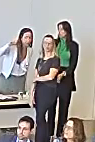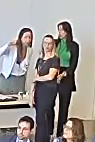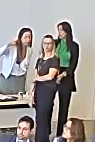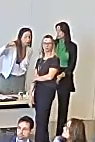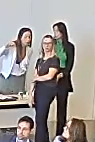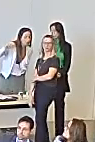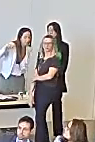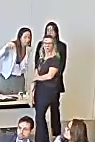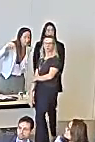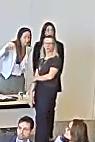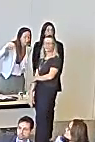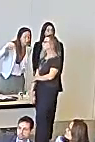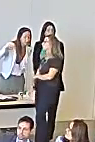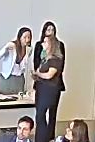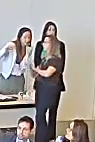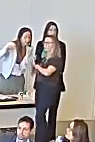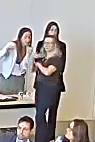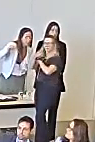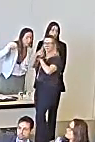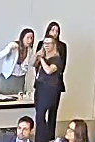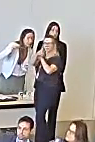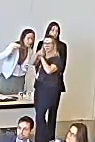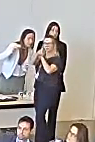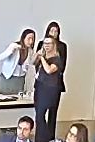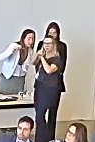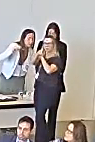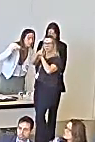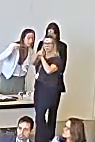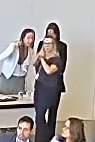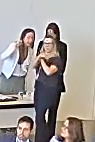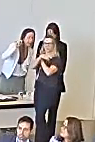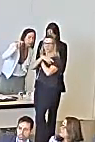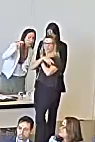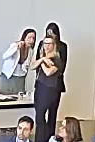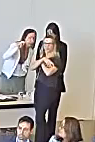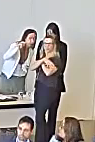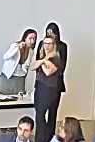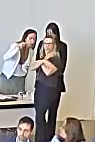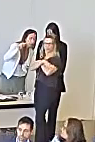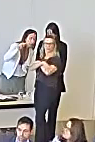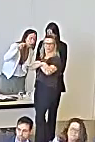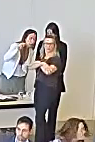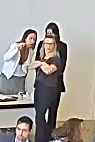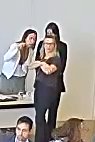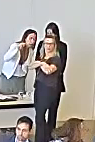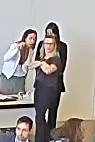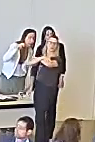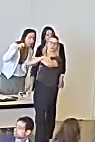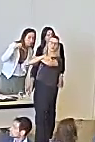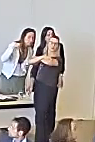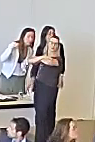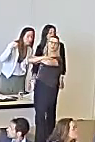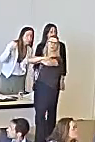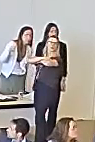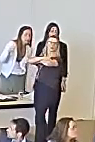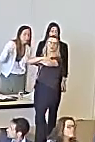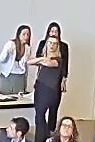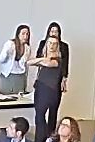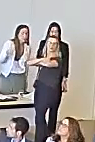Outra preocupação, o fim dos carimbos deficientes dos bilhetes. As empresas têm a coragem